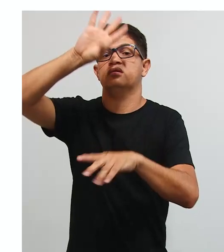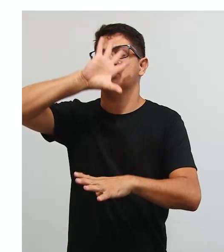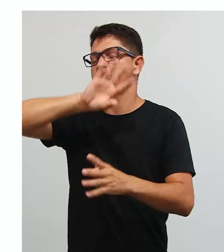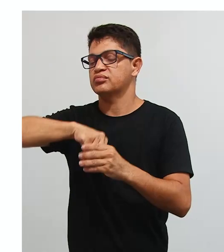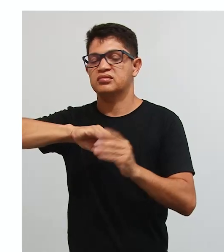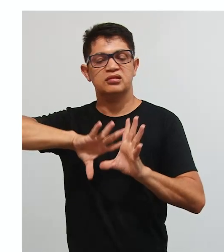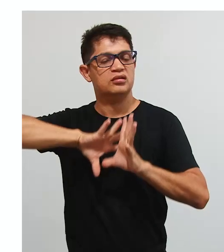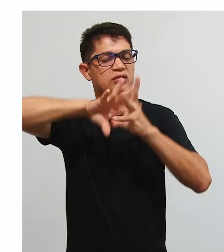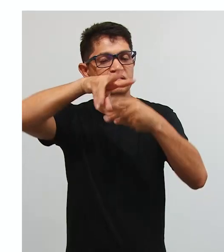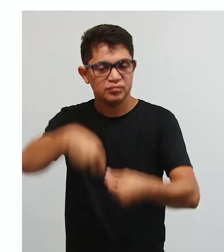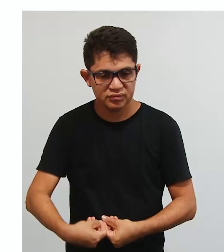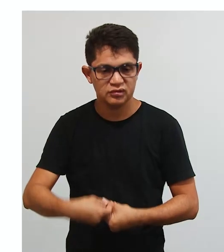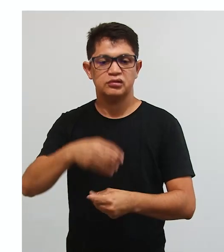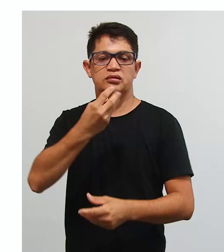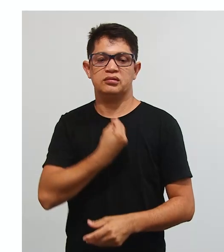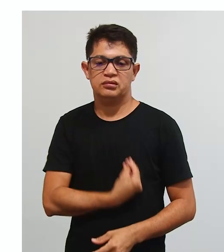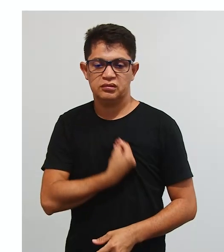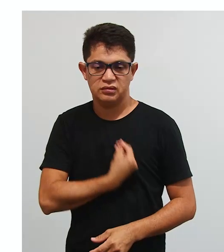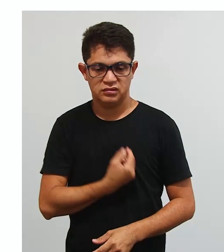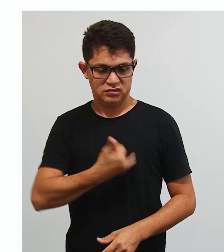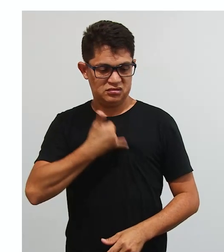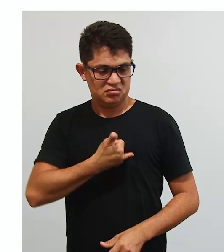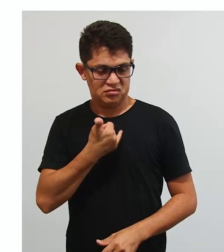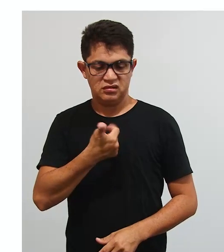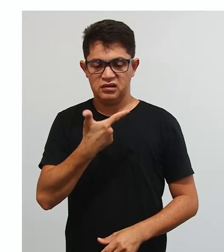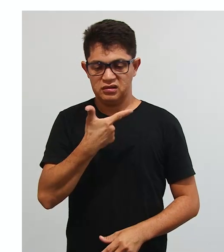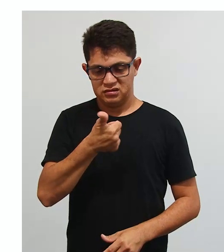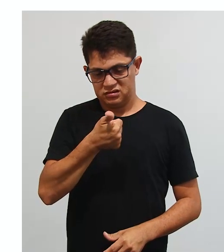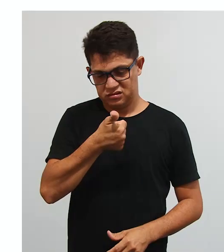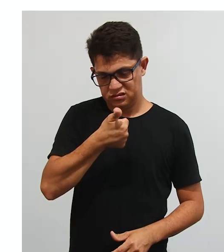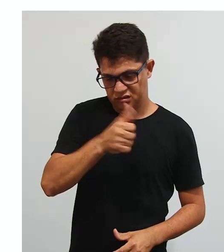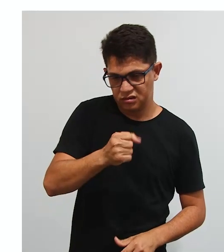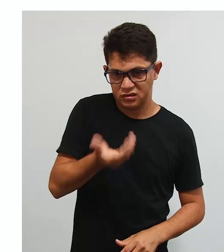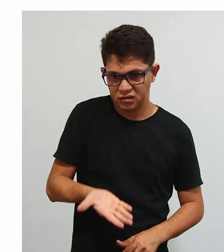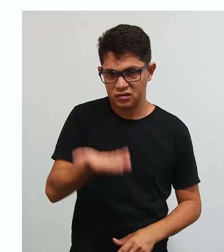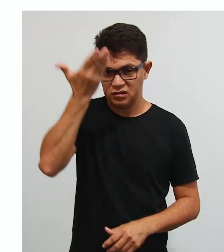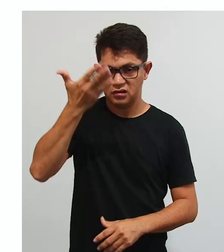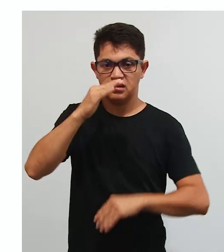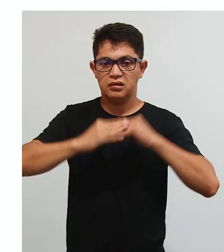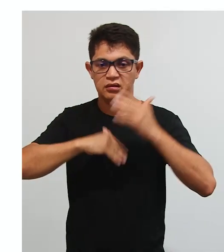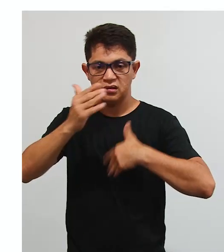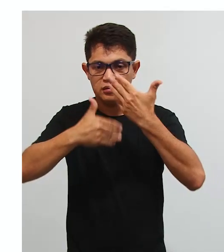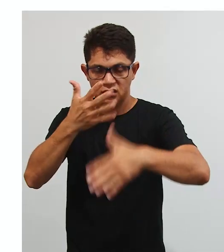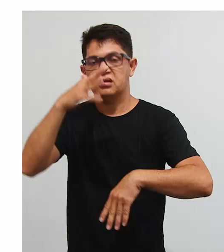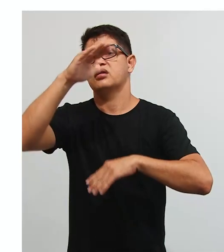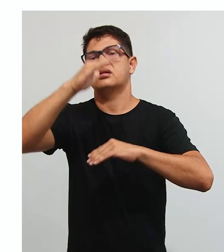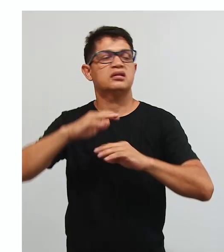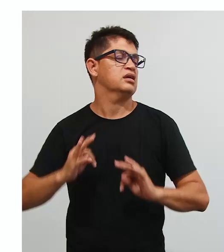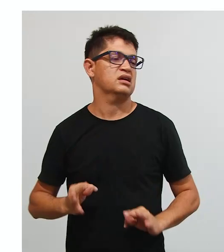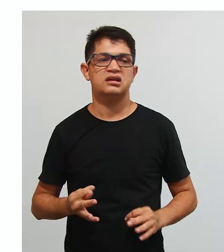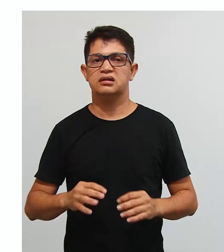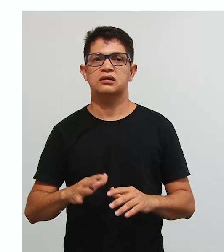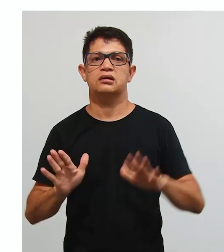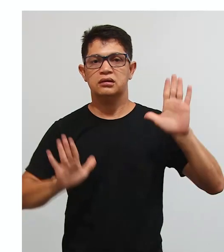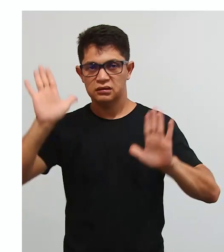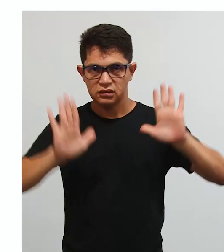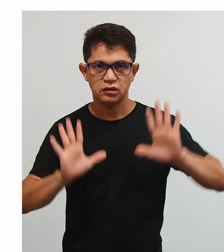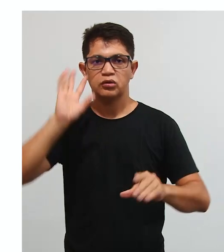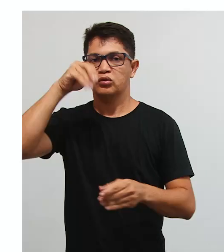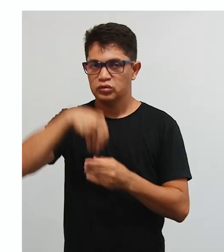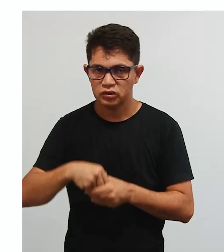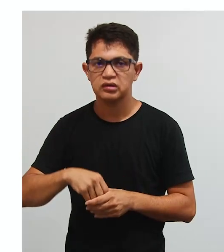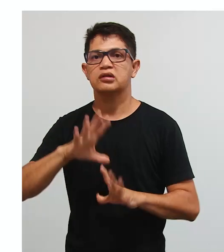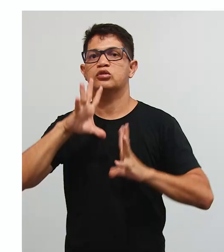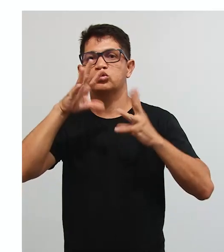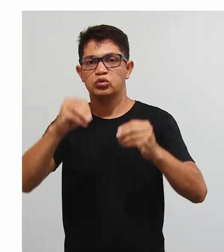uma opção. O cidadão ele pode optar por 3 níveis de graduação. Ele pode fazer o bacharelado, a licenciatura ou a